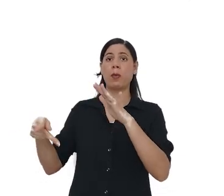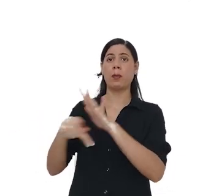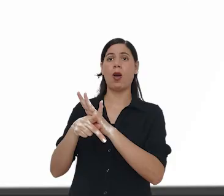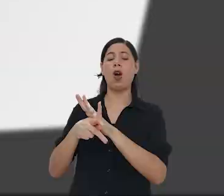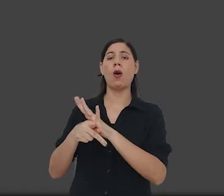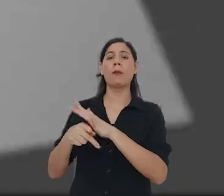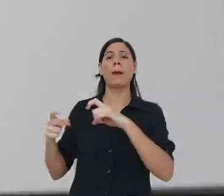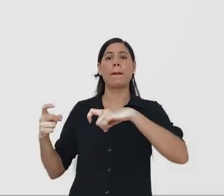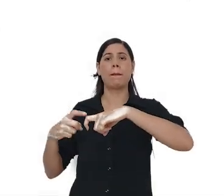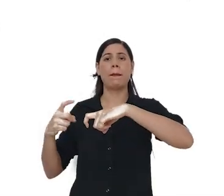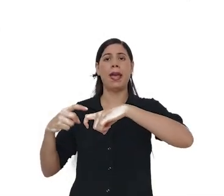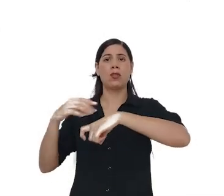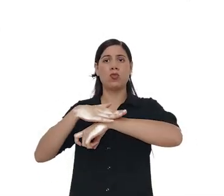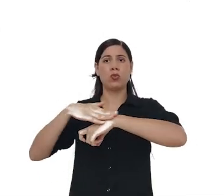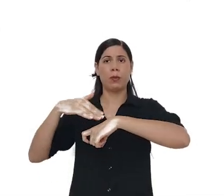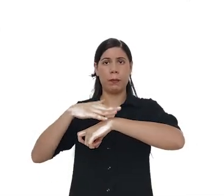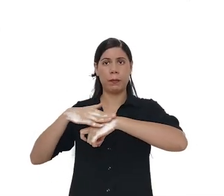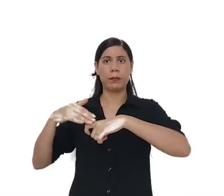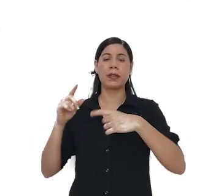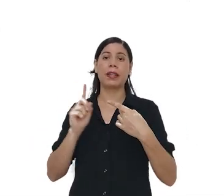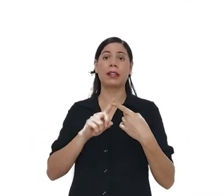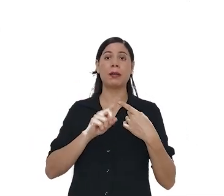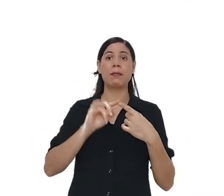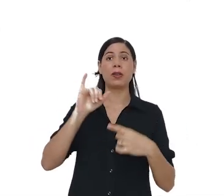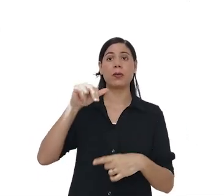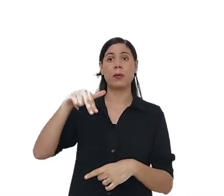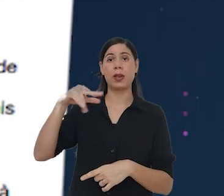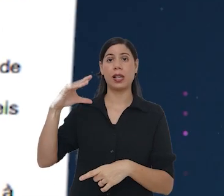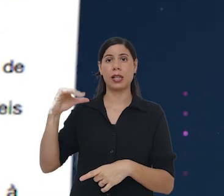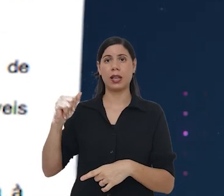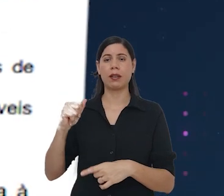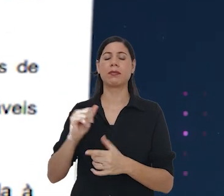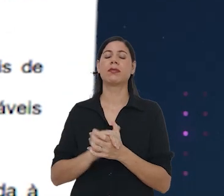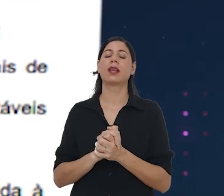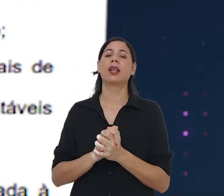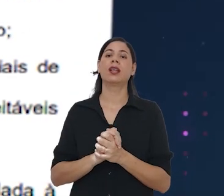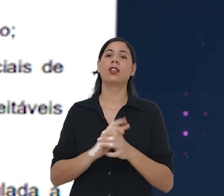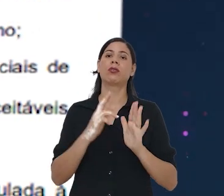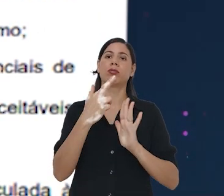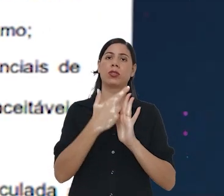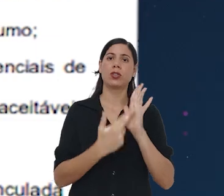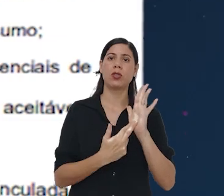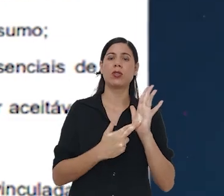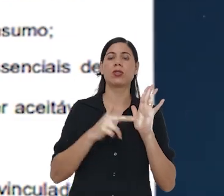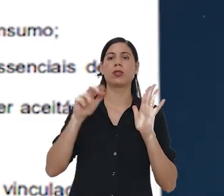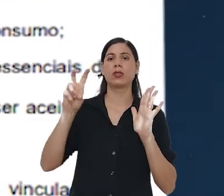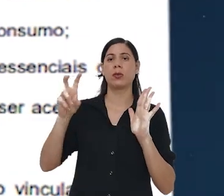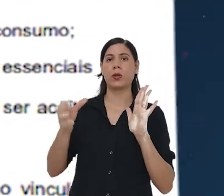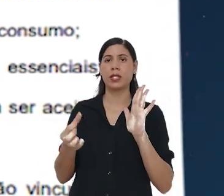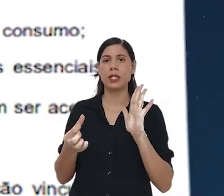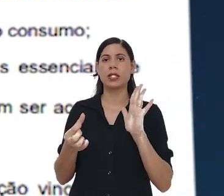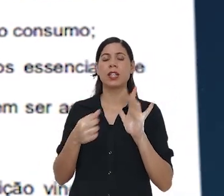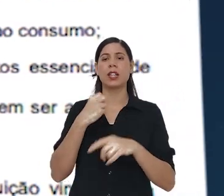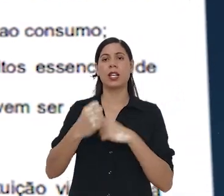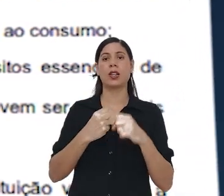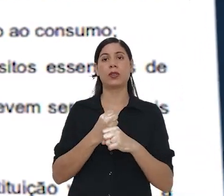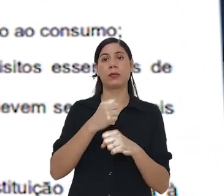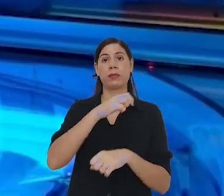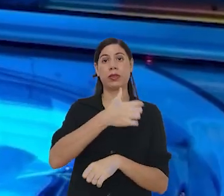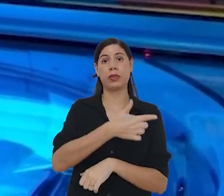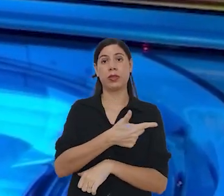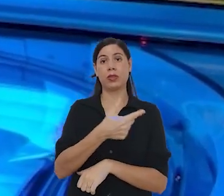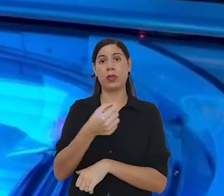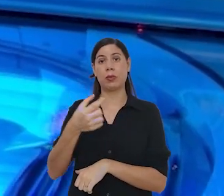de Dermatologia e do Instituto Nacional de Câncer, o INCA, o que resultou na Resolução 56 de